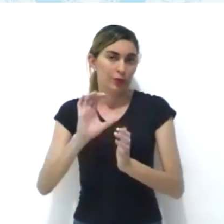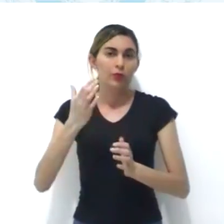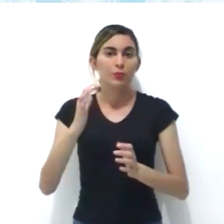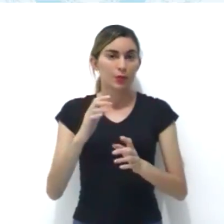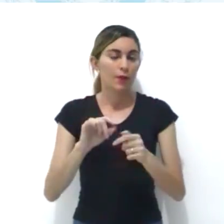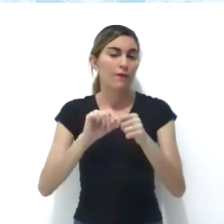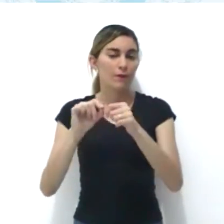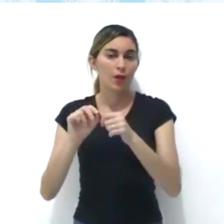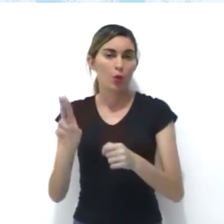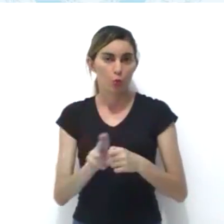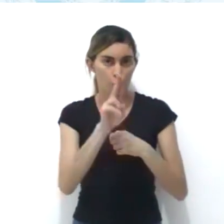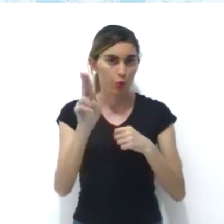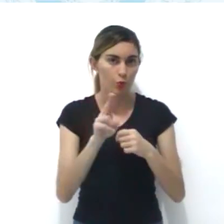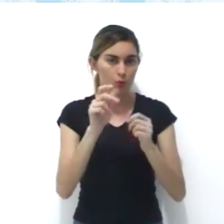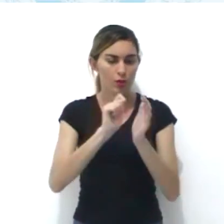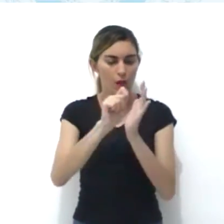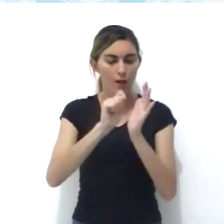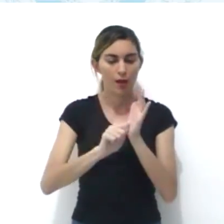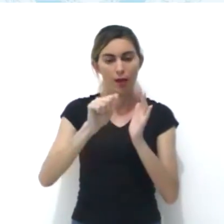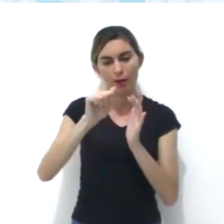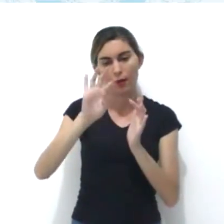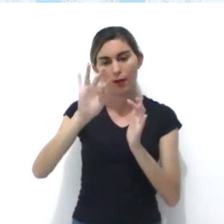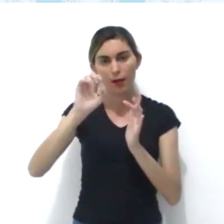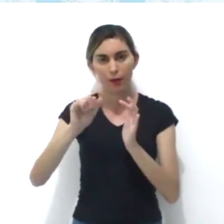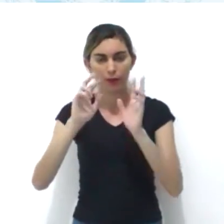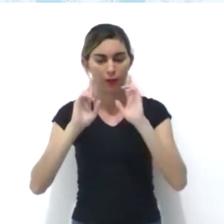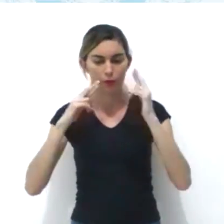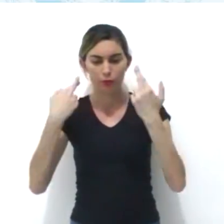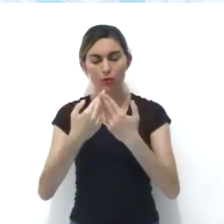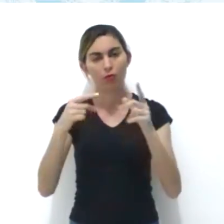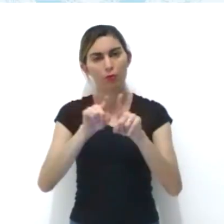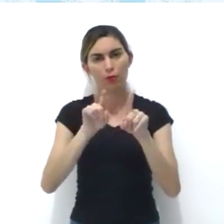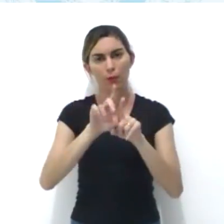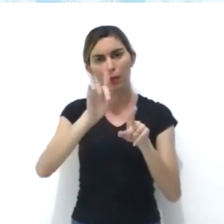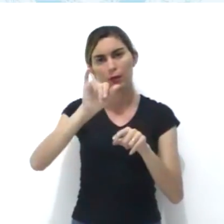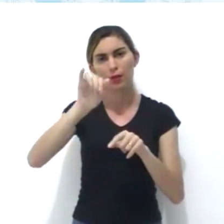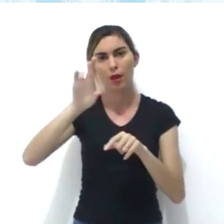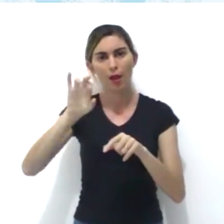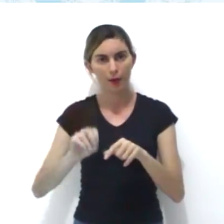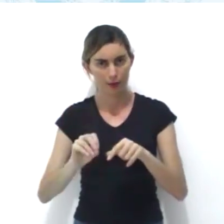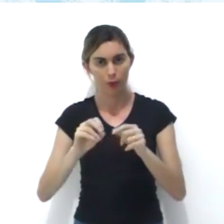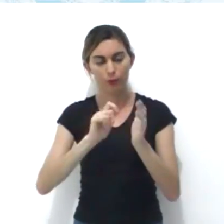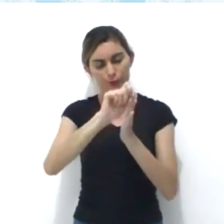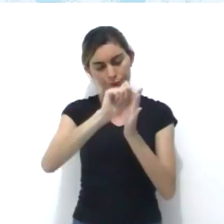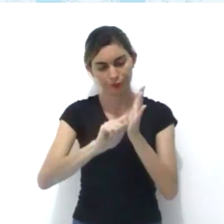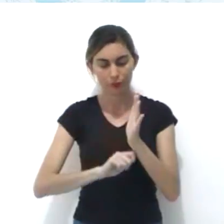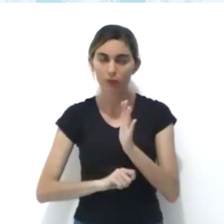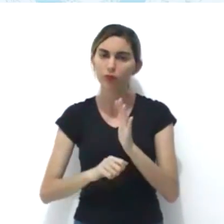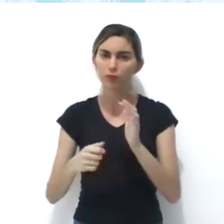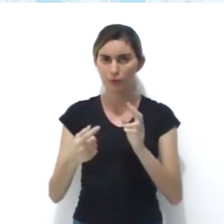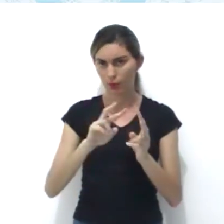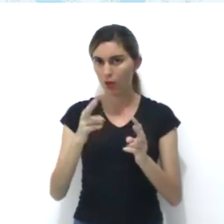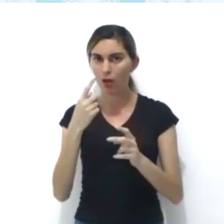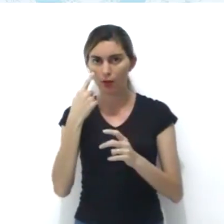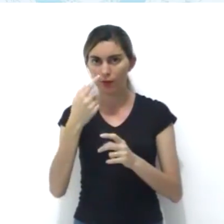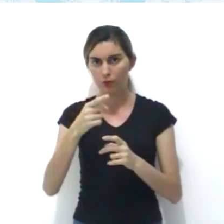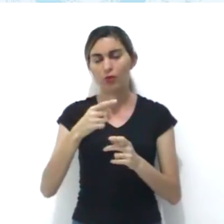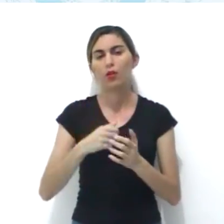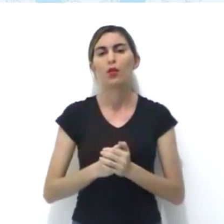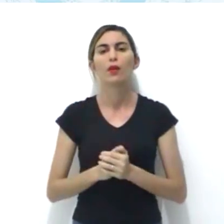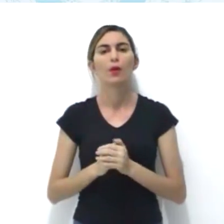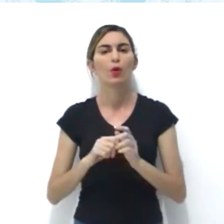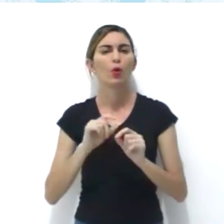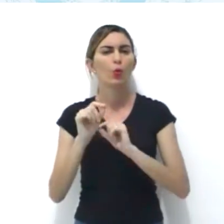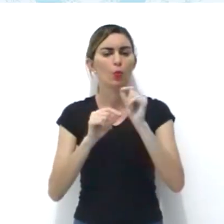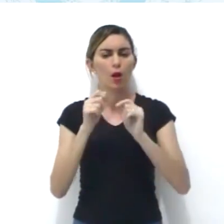os clubes de ciências, eles fazem uso das atas de reuniões e também dos diários de bordo, uma coisa ou outra. A gente vai ver já o que é